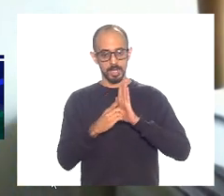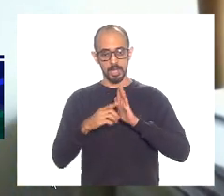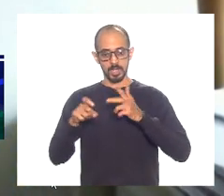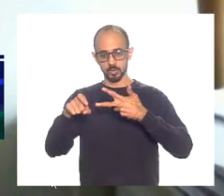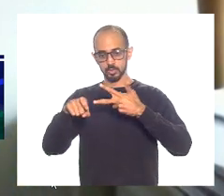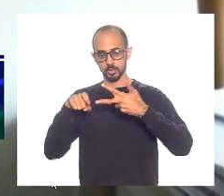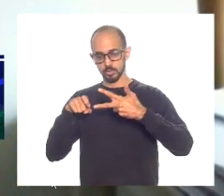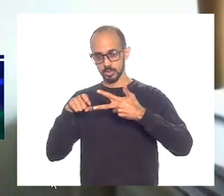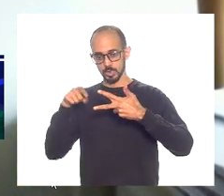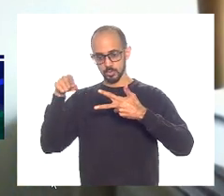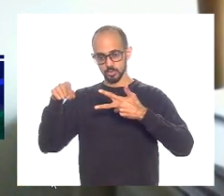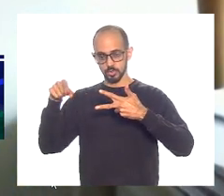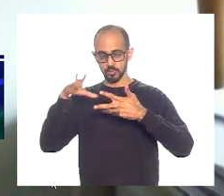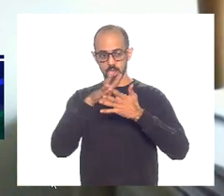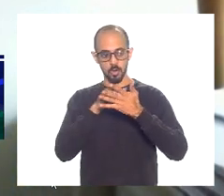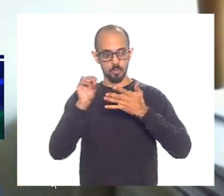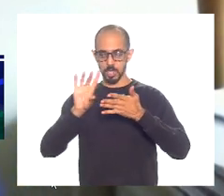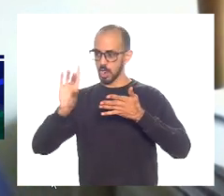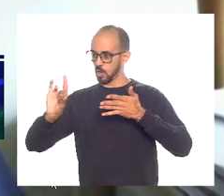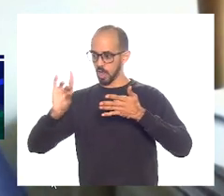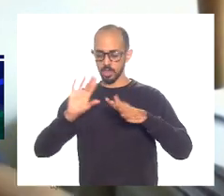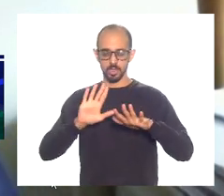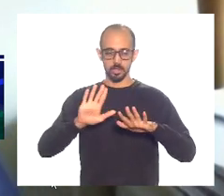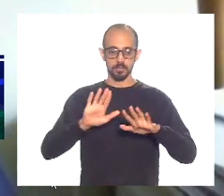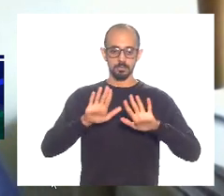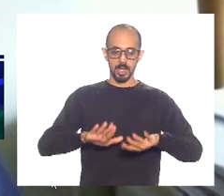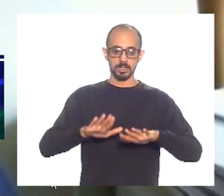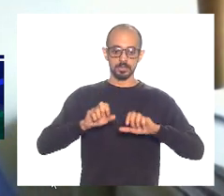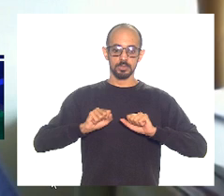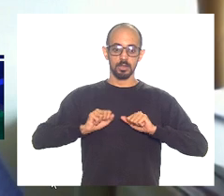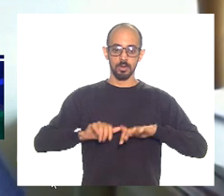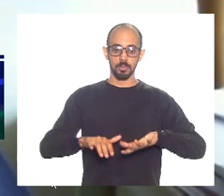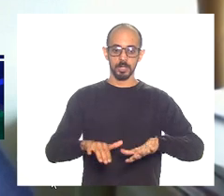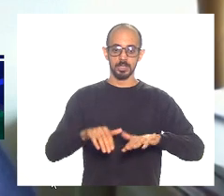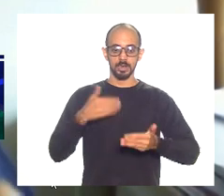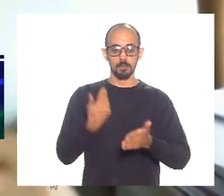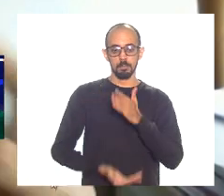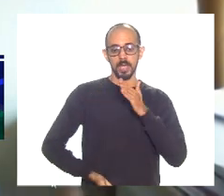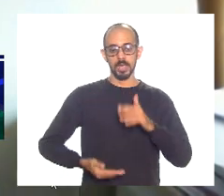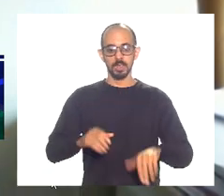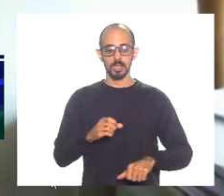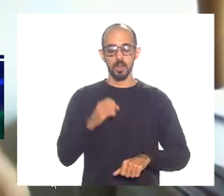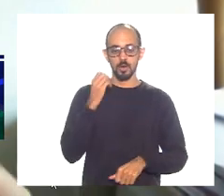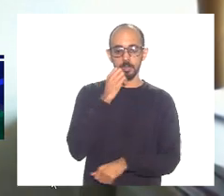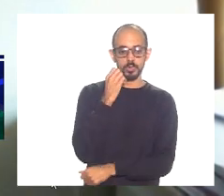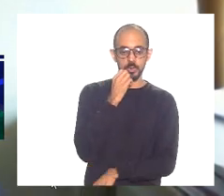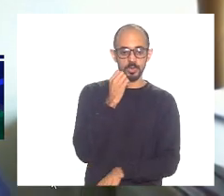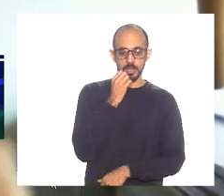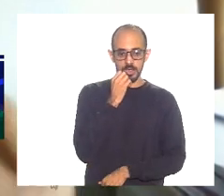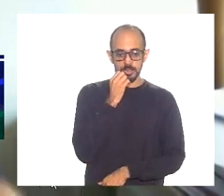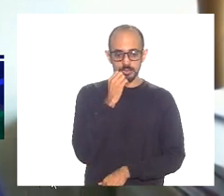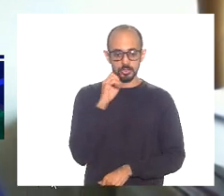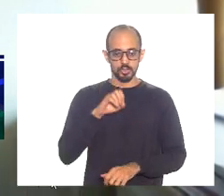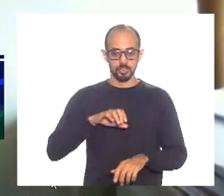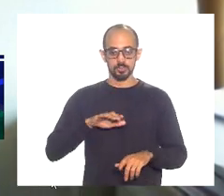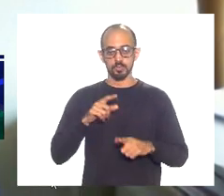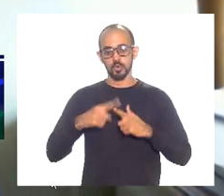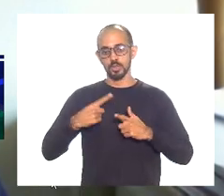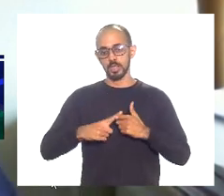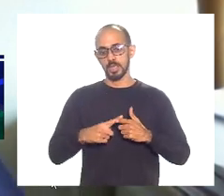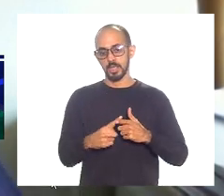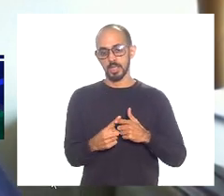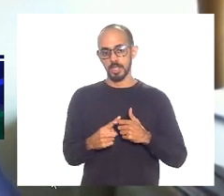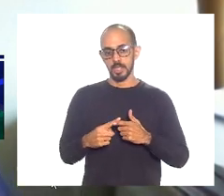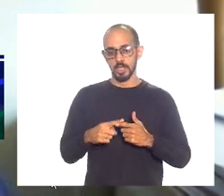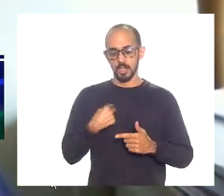na íntegra, ele, com a pandemia, ele perdeu a oportunidade. Perdeu a oportunidade porque